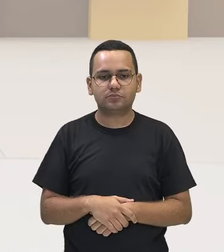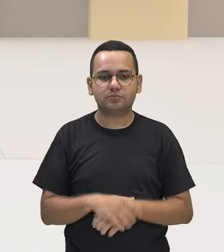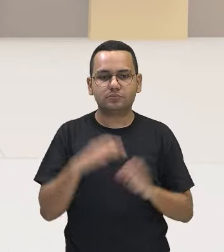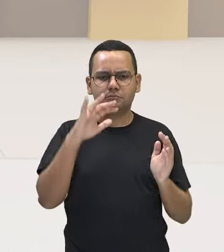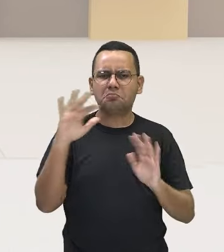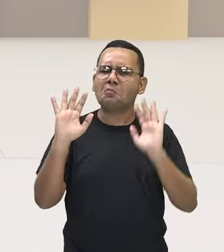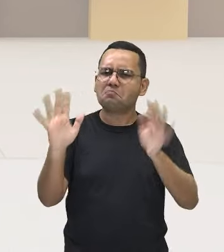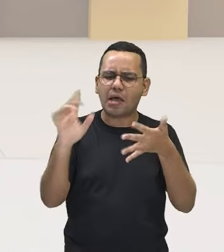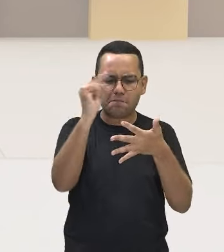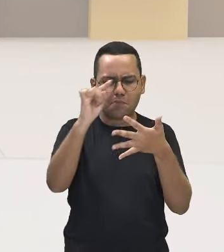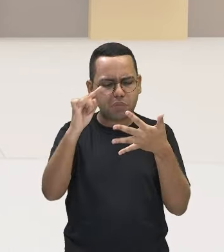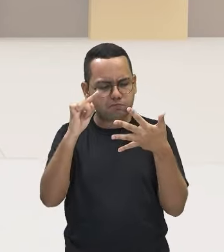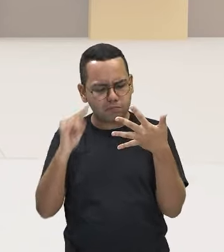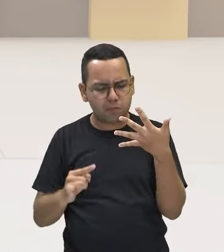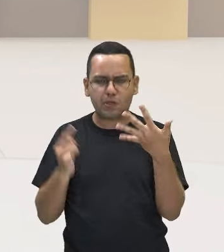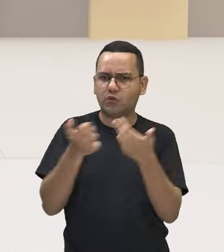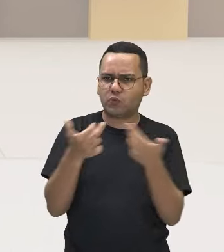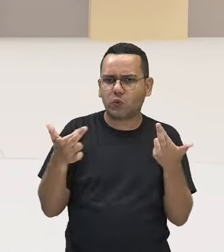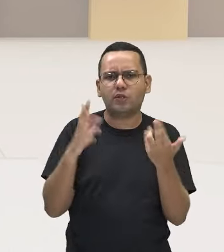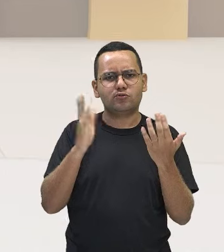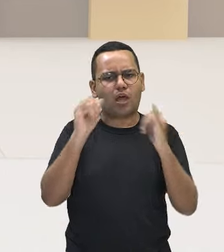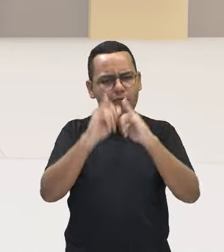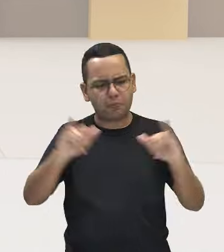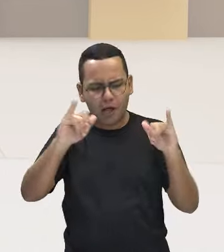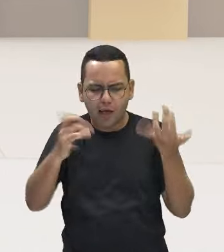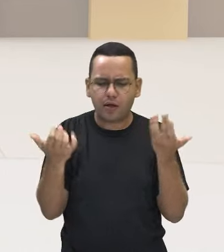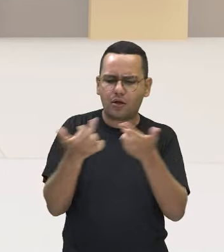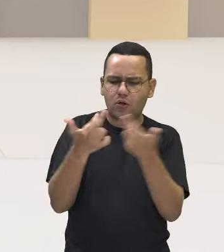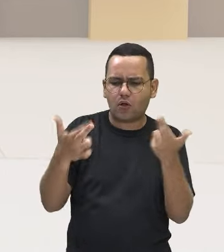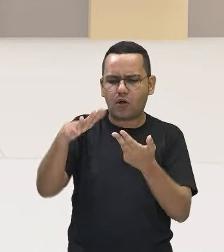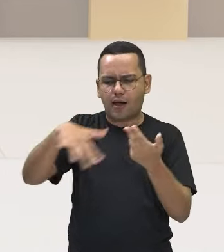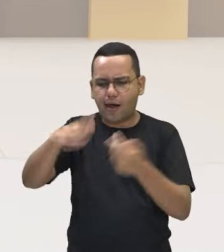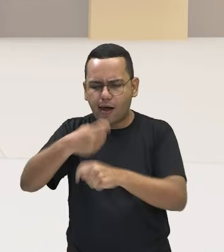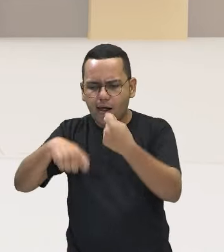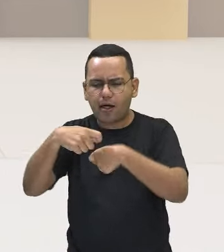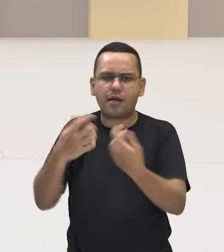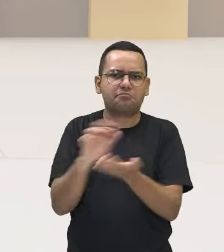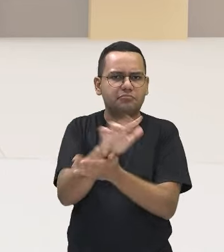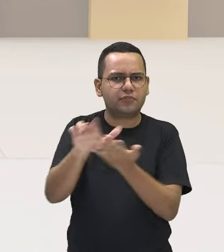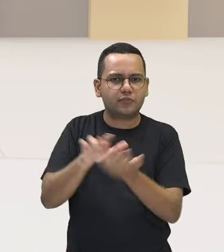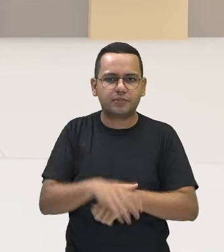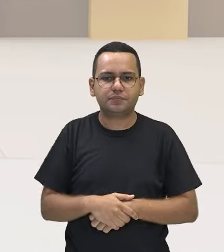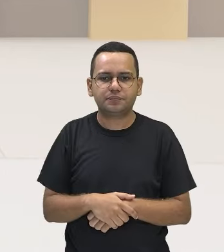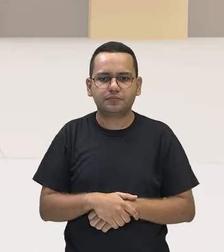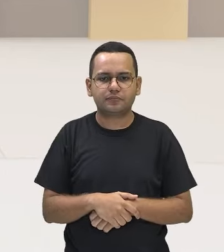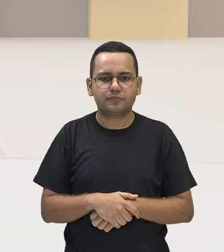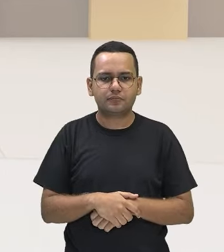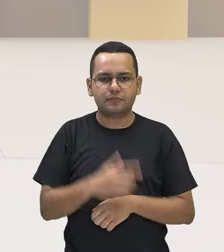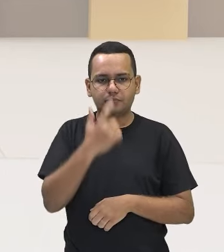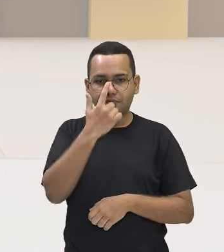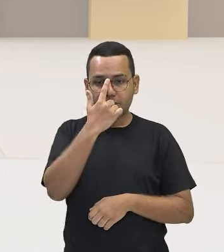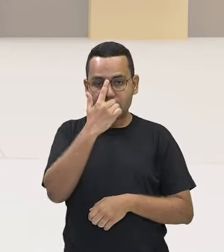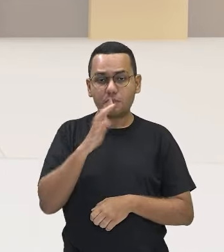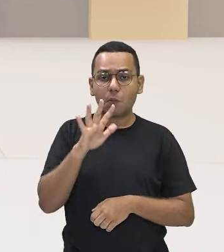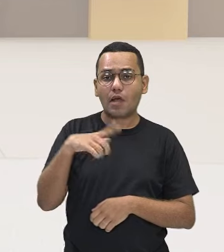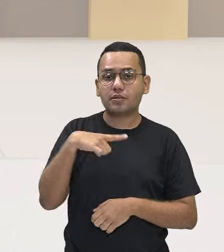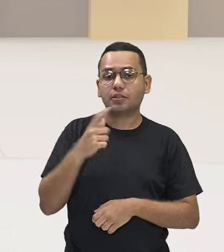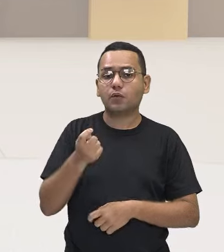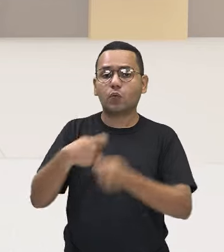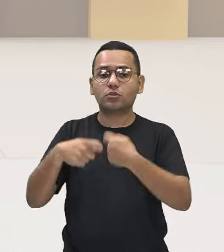Marcos, né? O meu marketing, já vi minhas concorrências, aí eu cheguei no meu orçamento. Aí eu tenho a minha